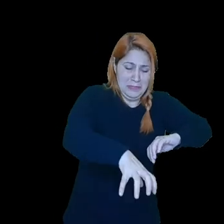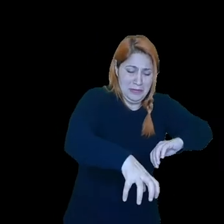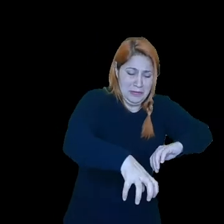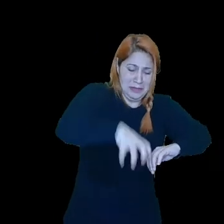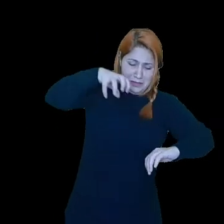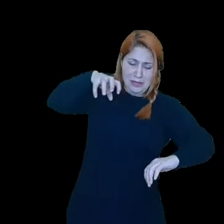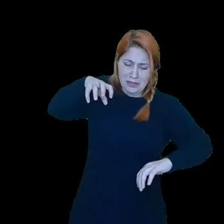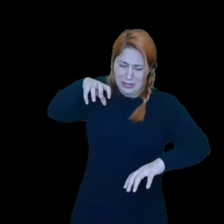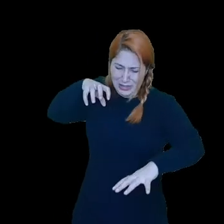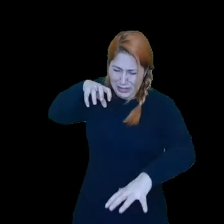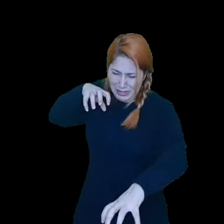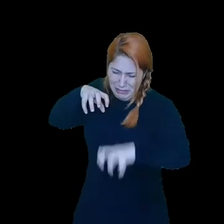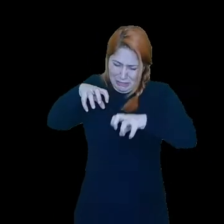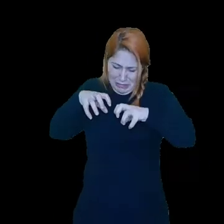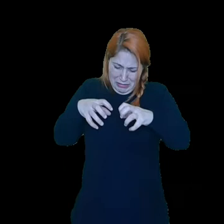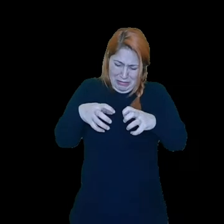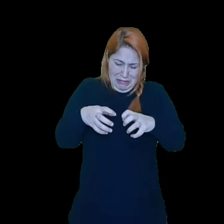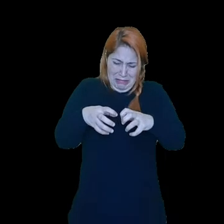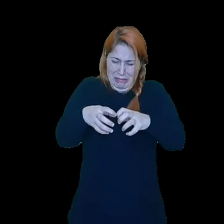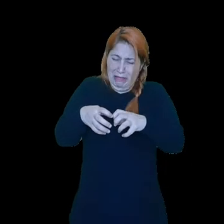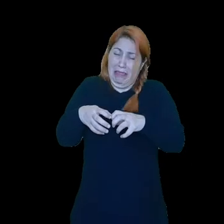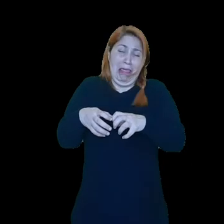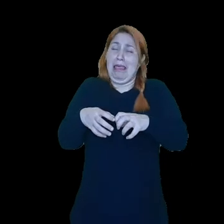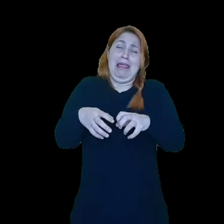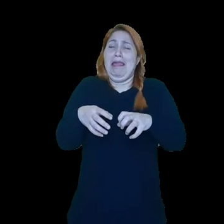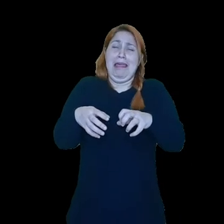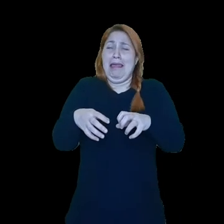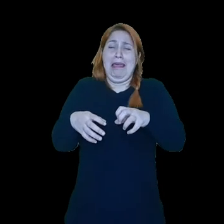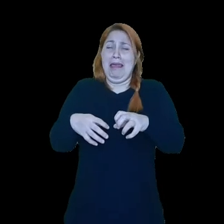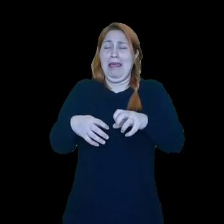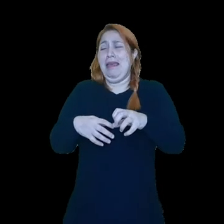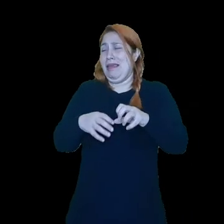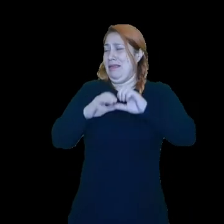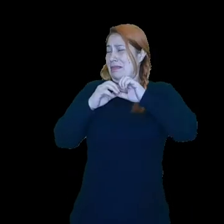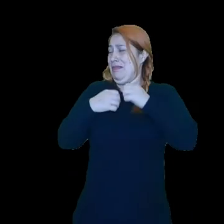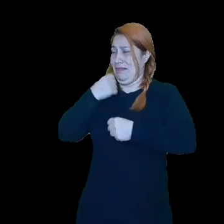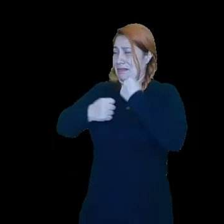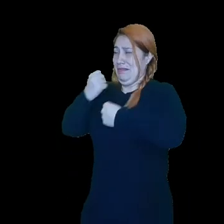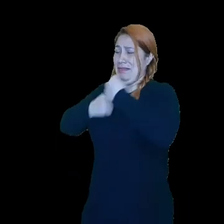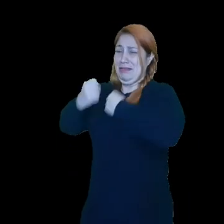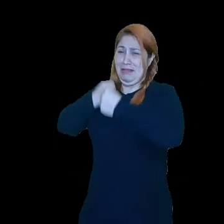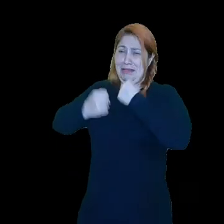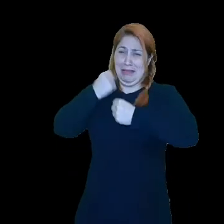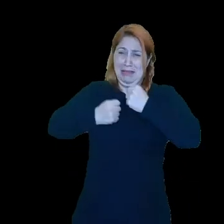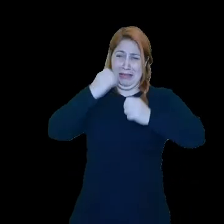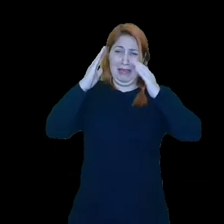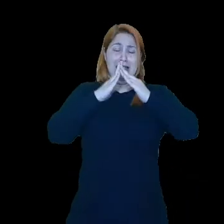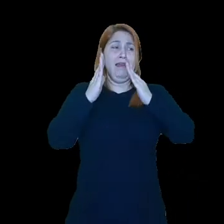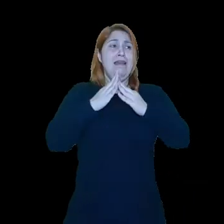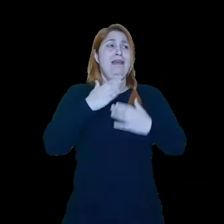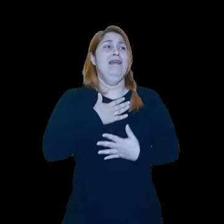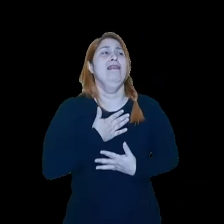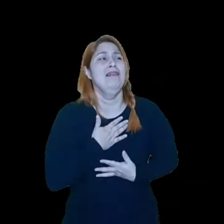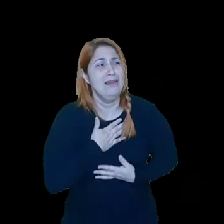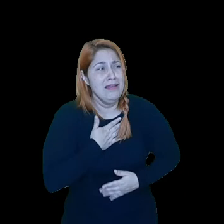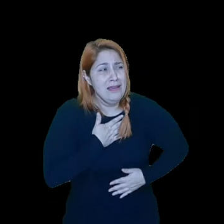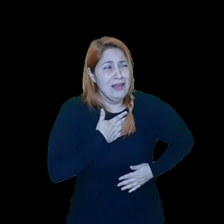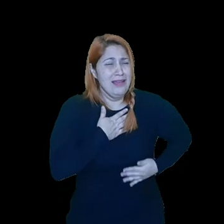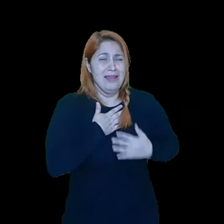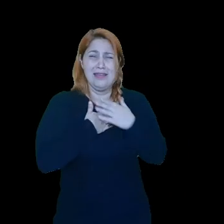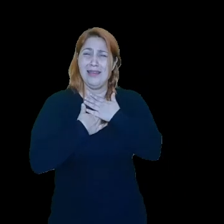Então voltou correndo para casa. Logo que conseguiu recuperar a calma, preparou a